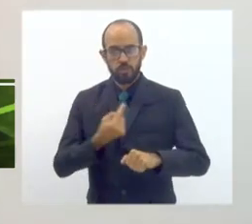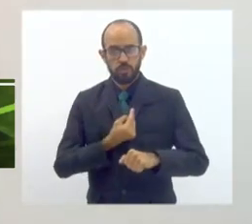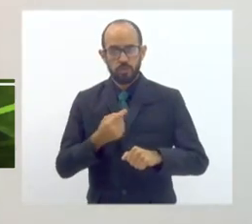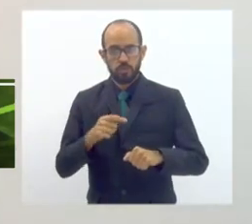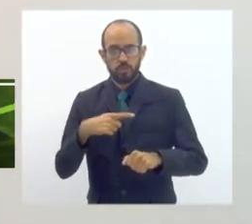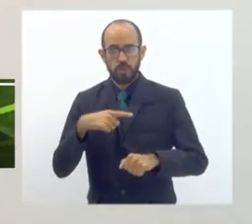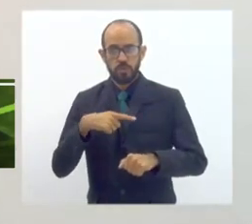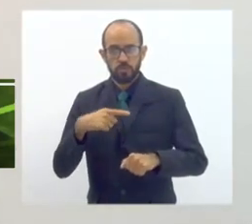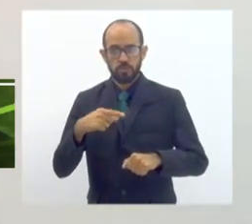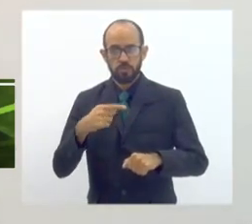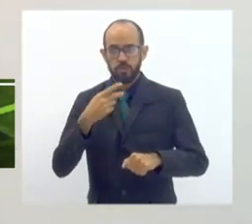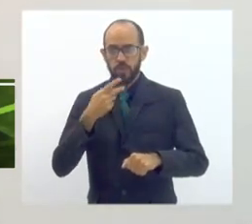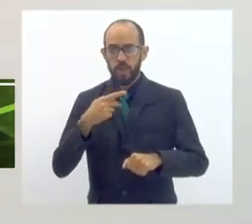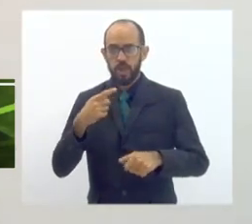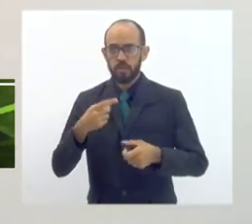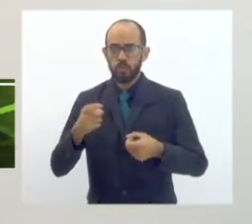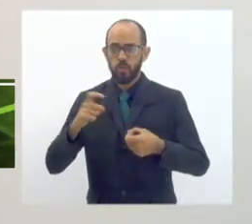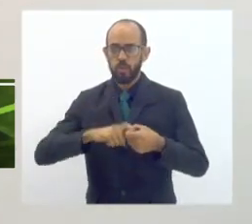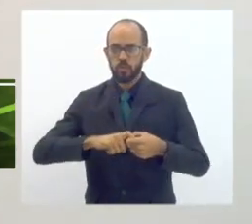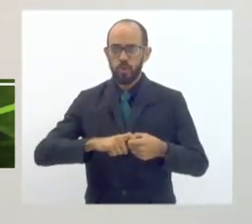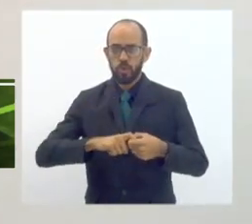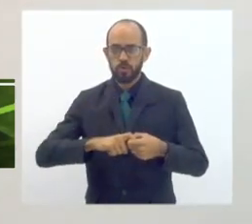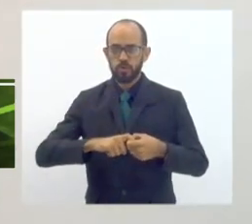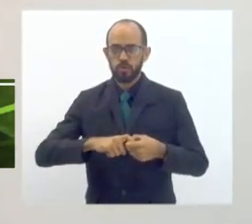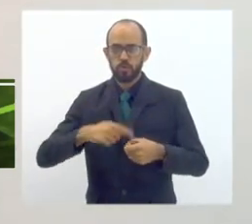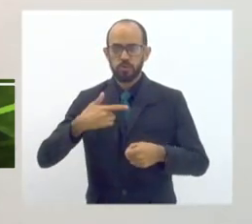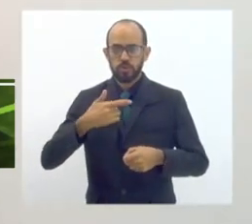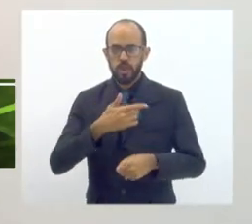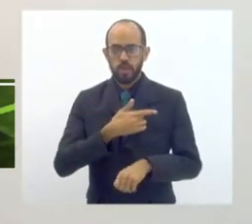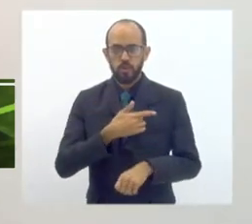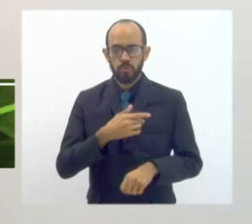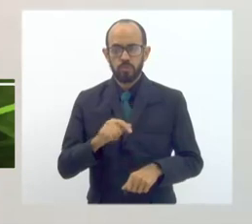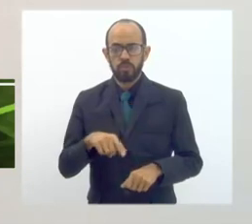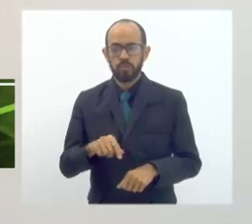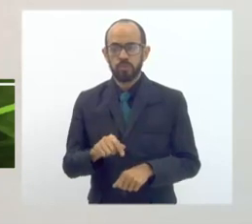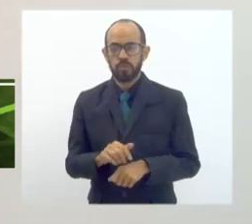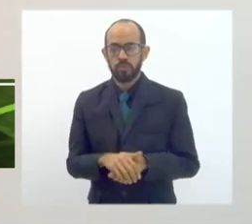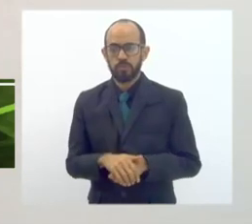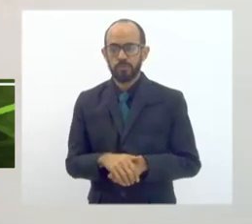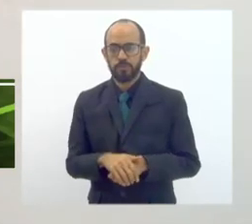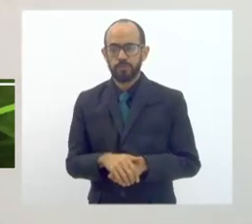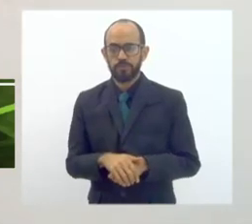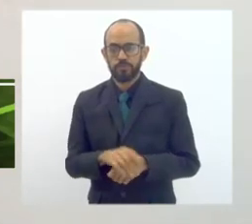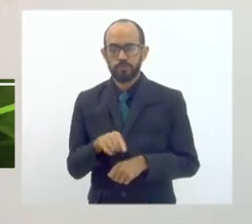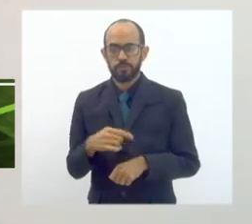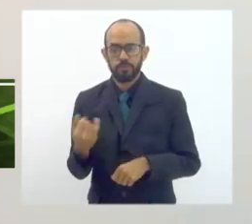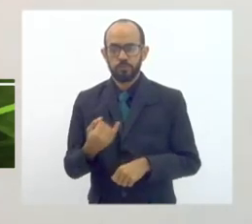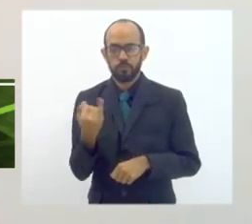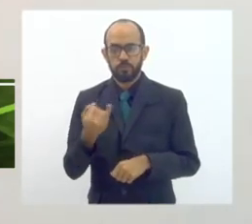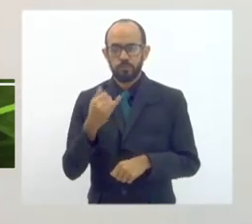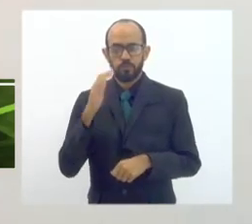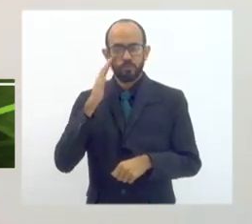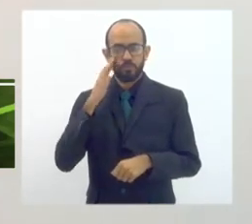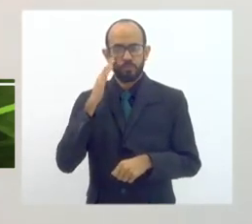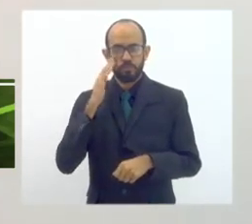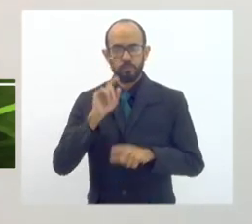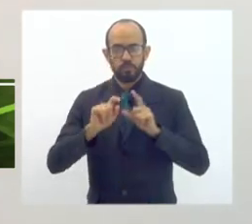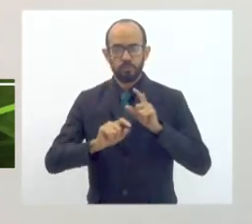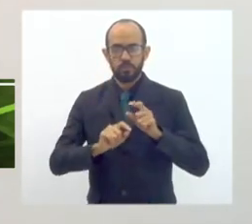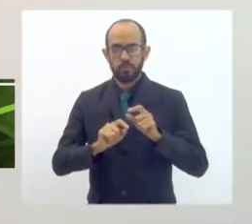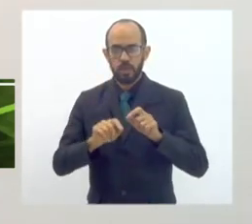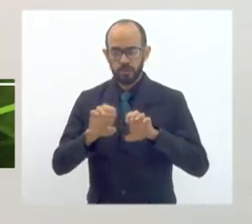em relação ao consórcio que é de saúde e tende a ser multifinalitário, é bem importante a gente entender